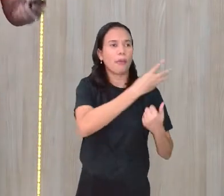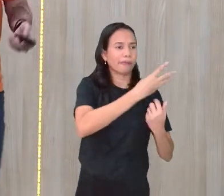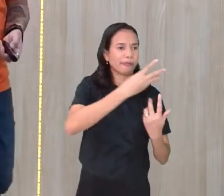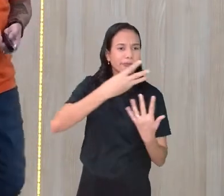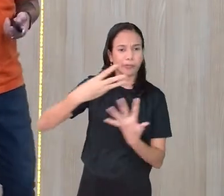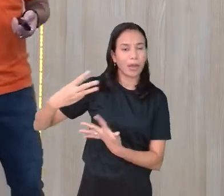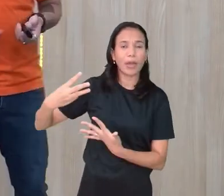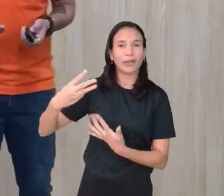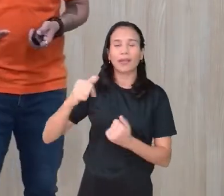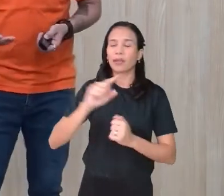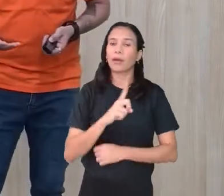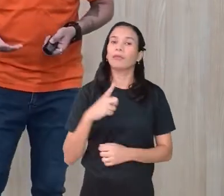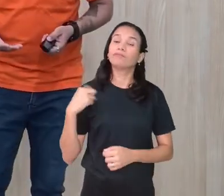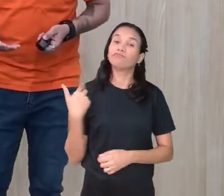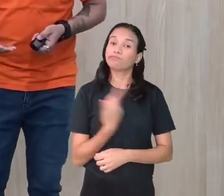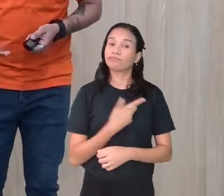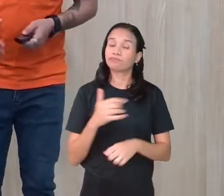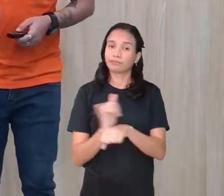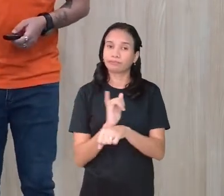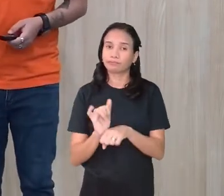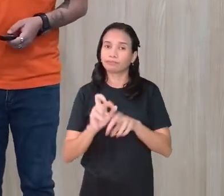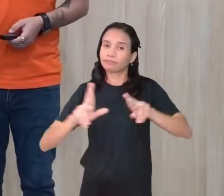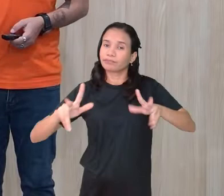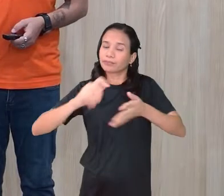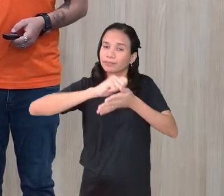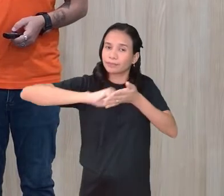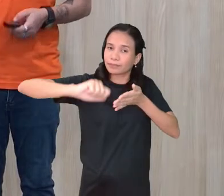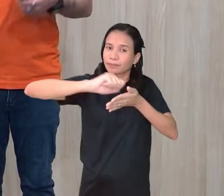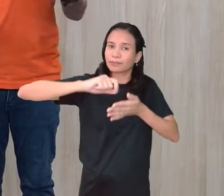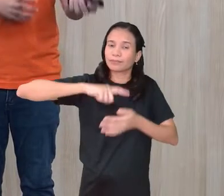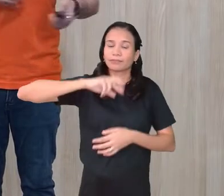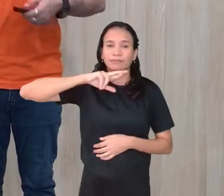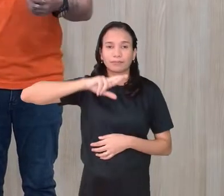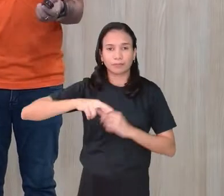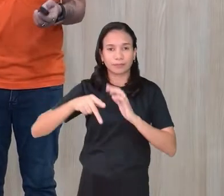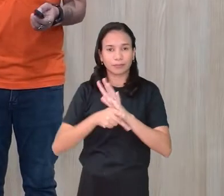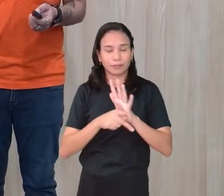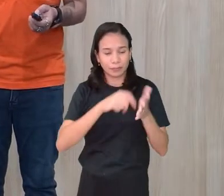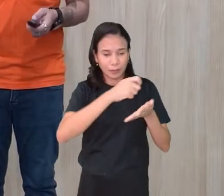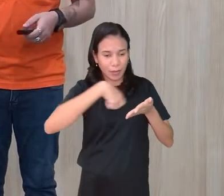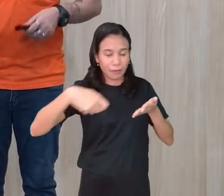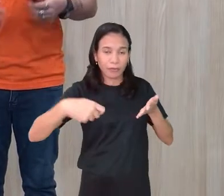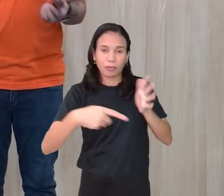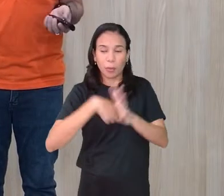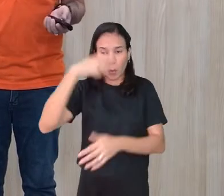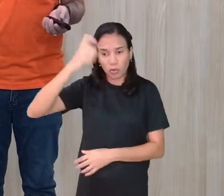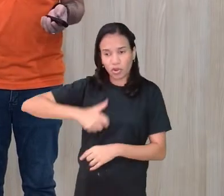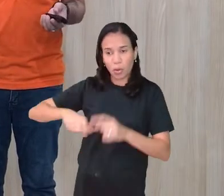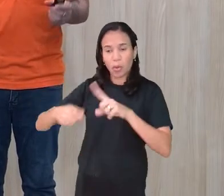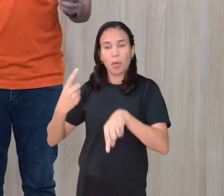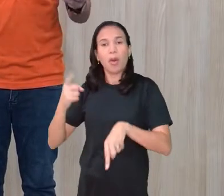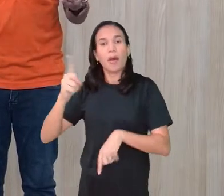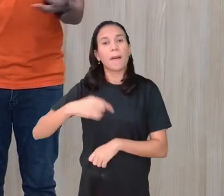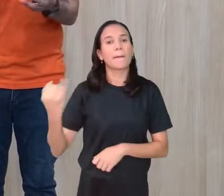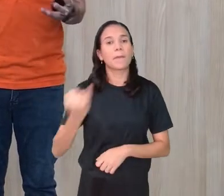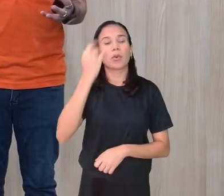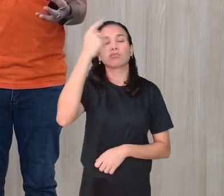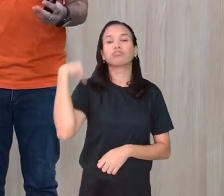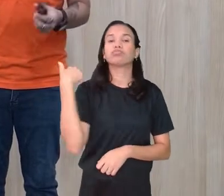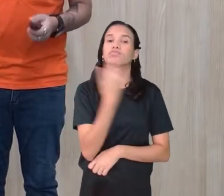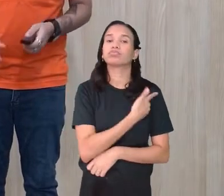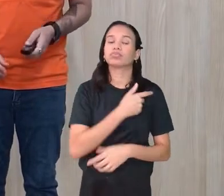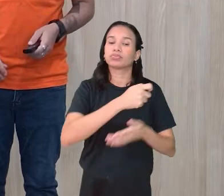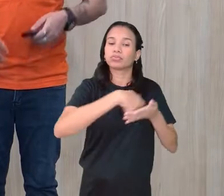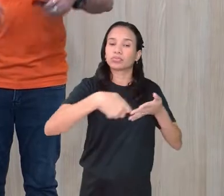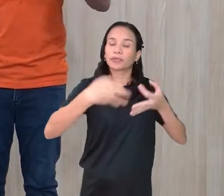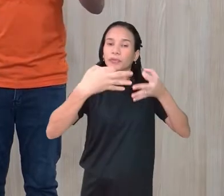são maneiras diferentes da gente escrever. A gente vai chegar no resultado escrevendo de um jeito ou de outro, mas é importante a gente fazer a escrita